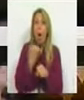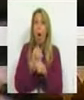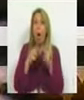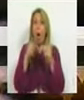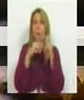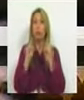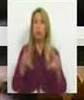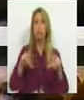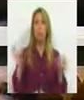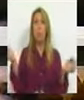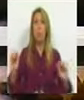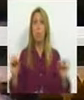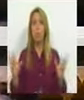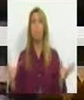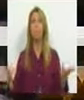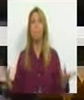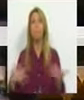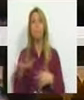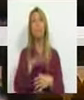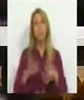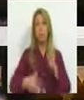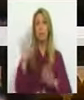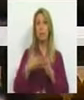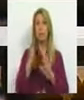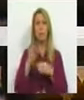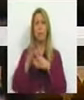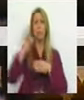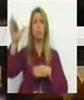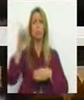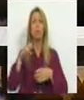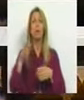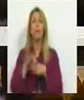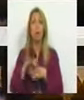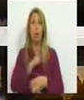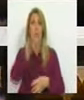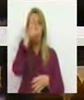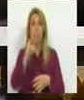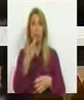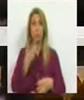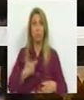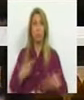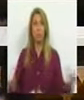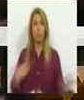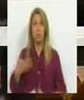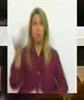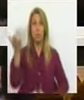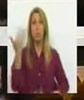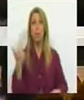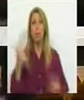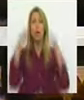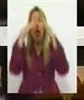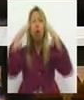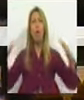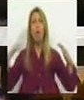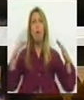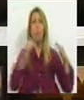é emergente, visto, tal como já apresentei numa carta que fiz ao Sr. Ministro, da qual não tive resposta, as coberturas que subsistem nos